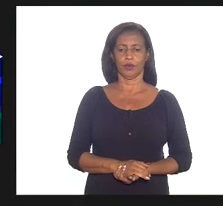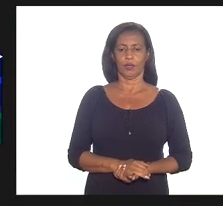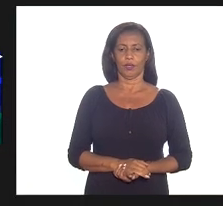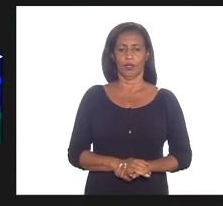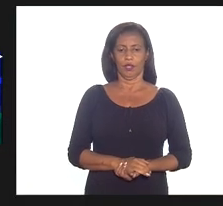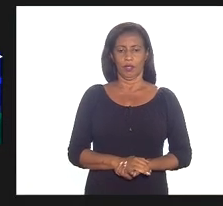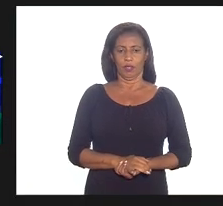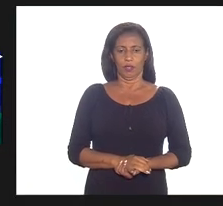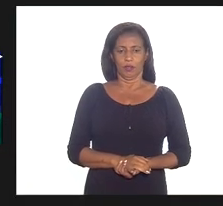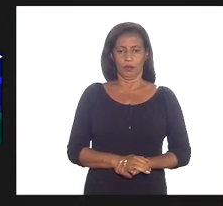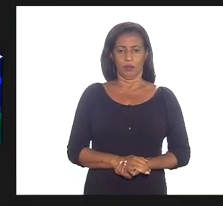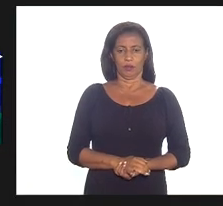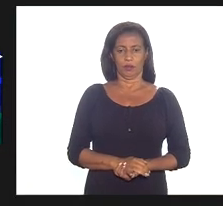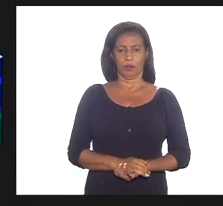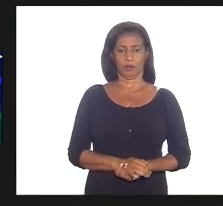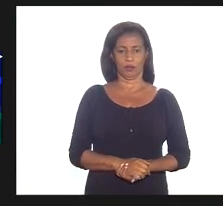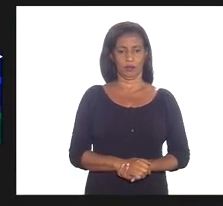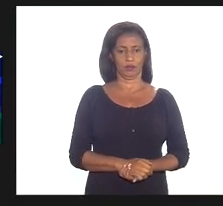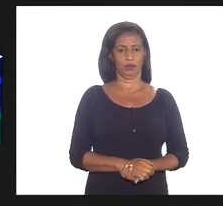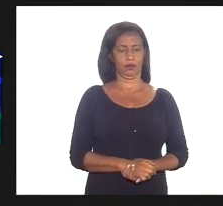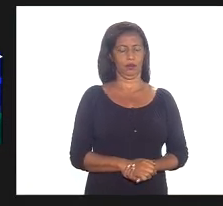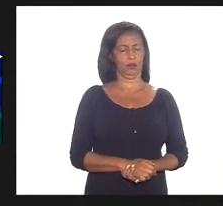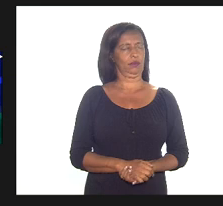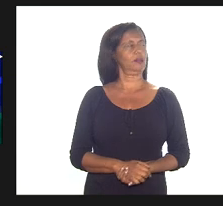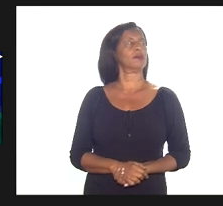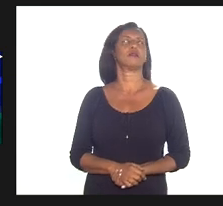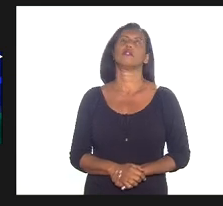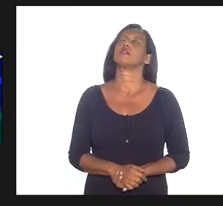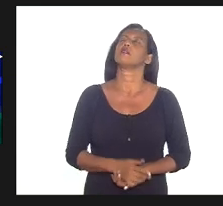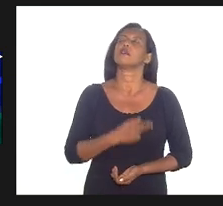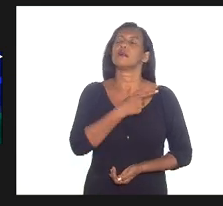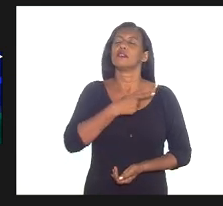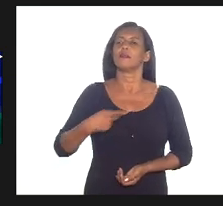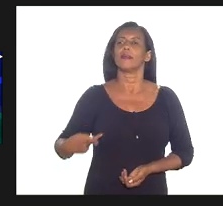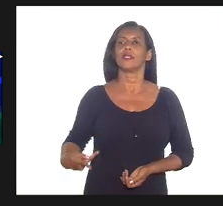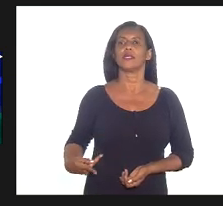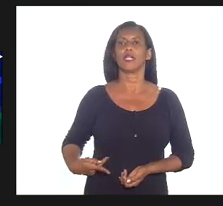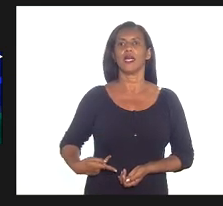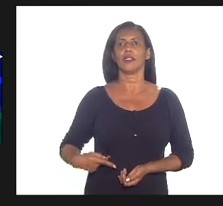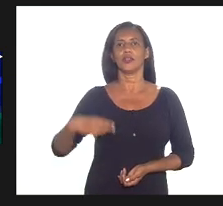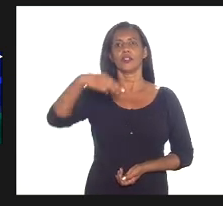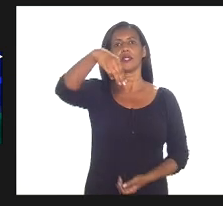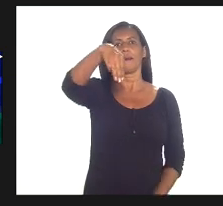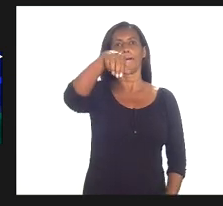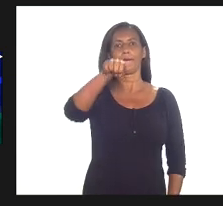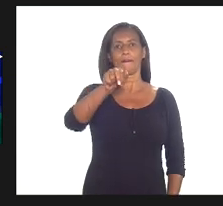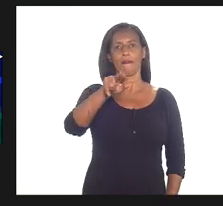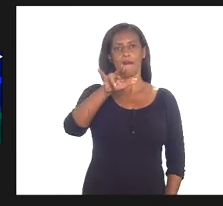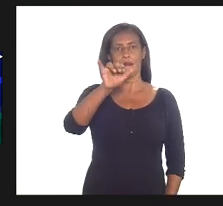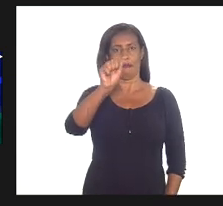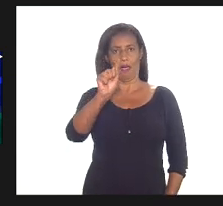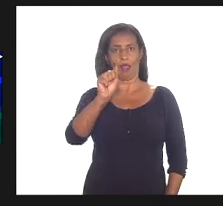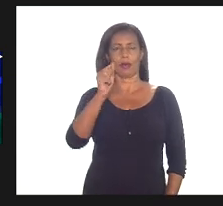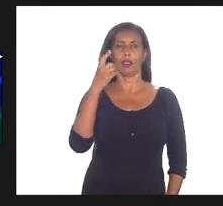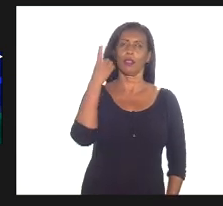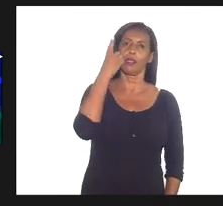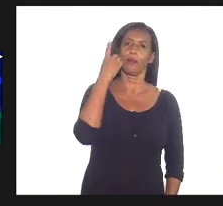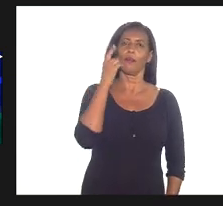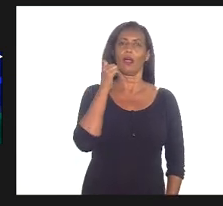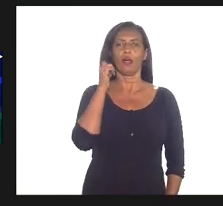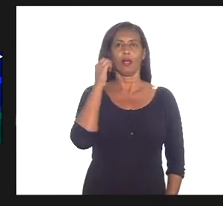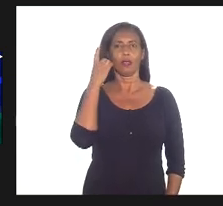e foi presidente Marta Rocha deputados e deputadas durante eu